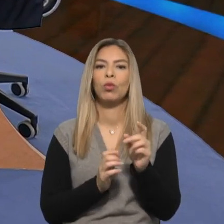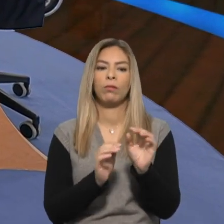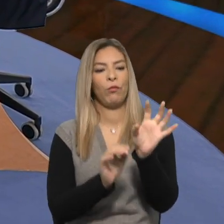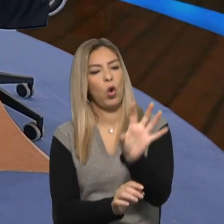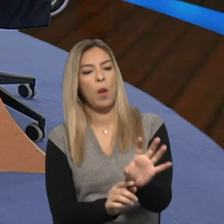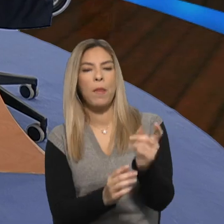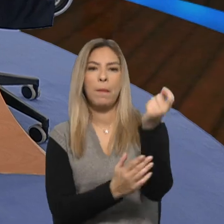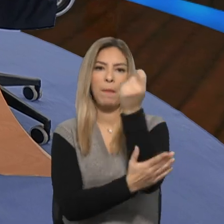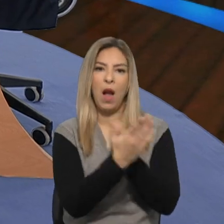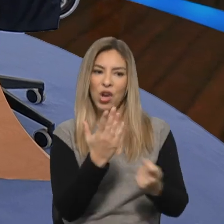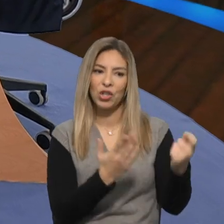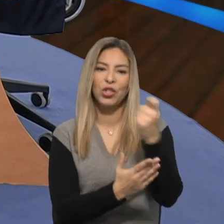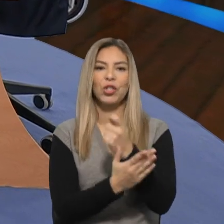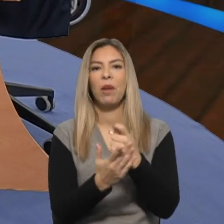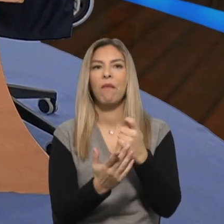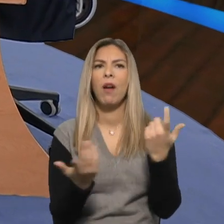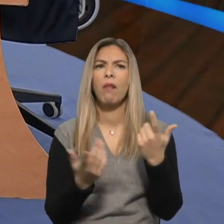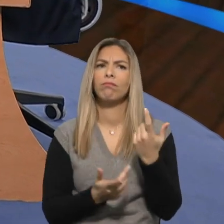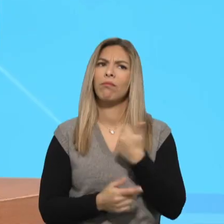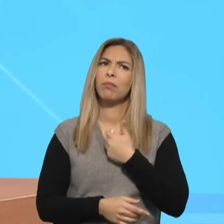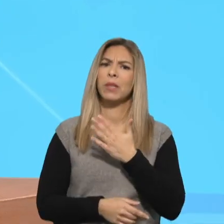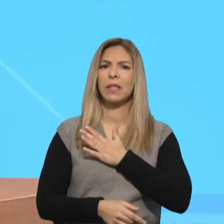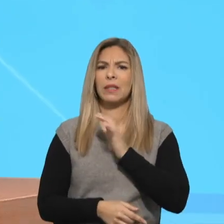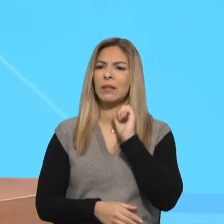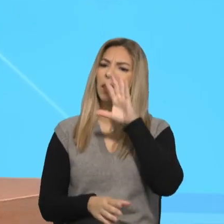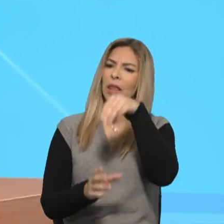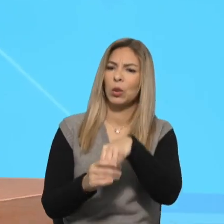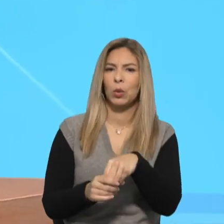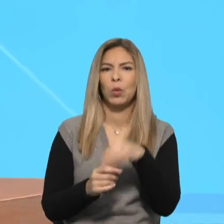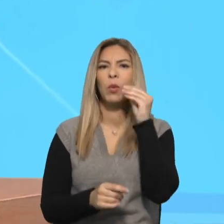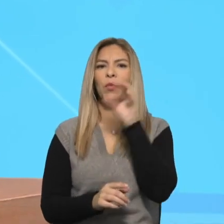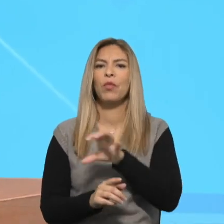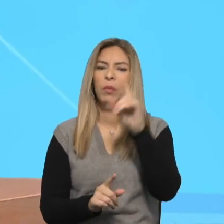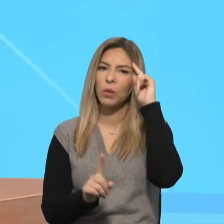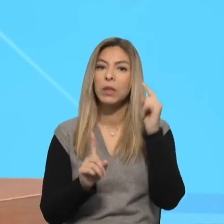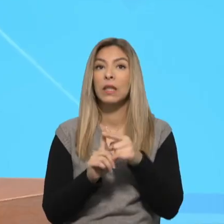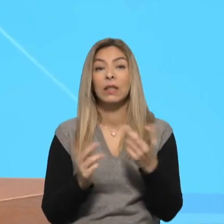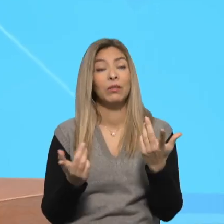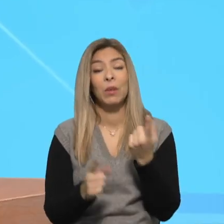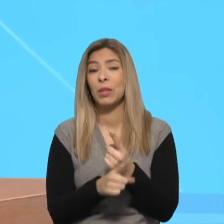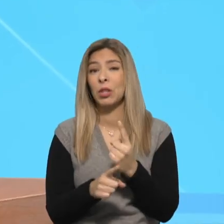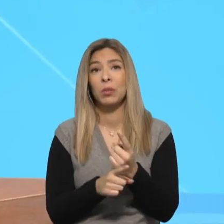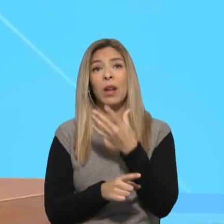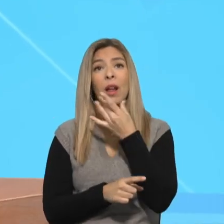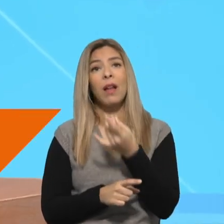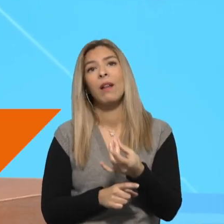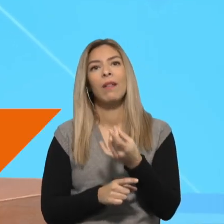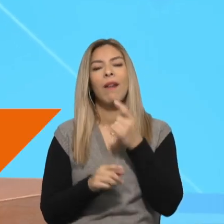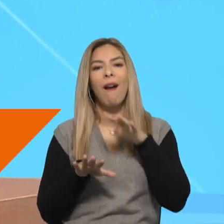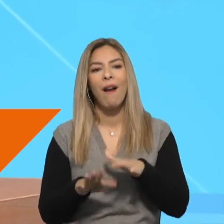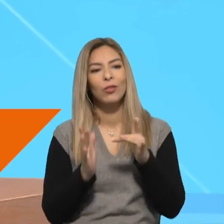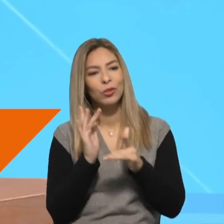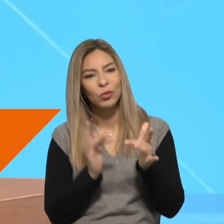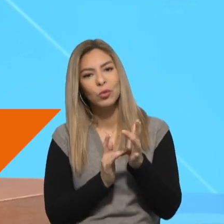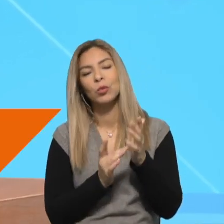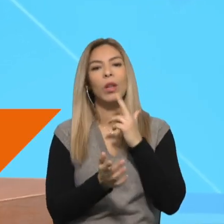representação do Natal até ao ambiente laboral das pessoas? O objetivo é o mesmo de sempre do Natal, não é? Fazer presente Cristo e a